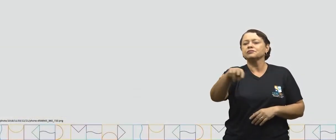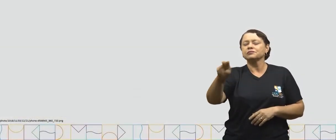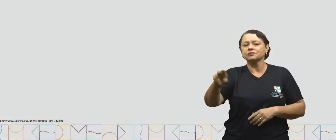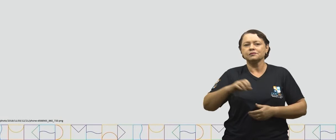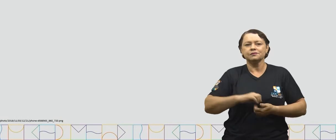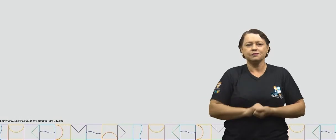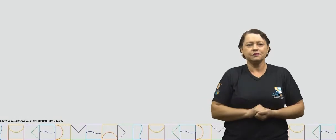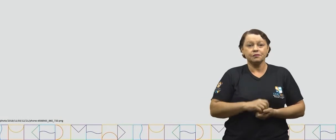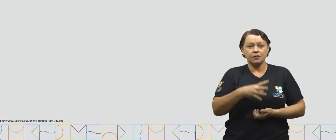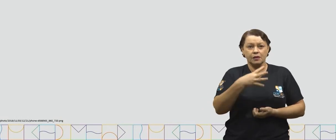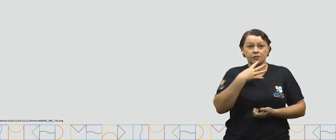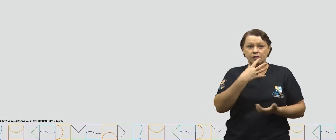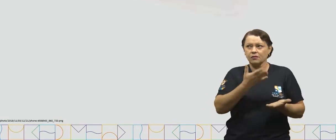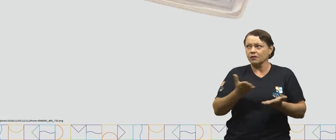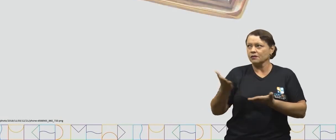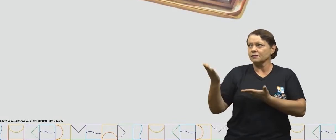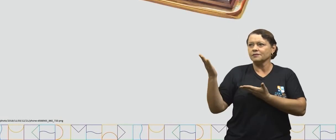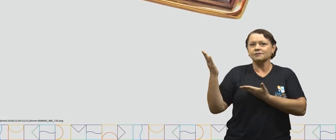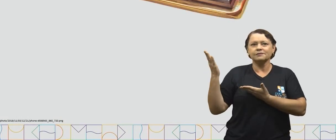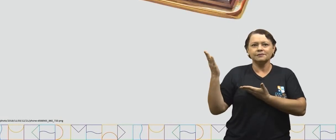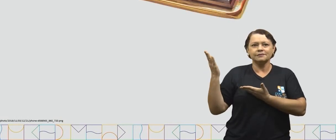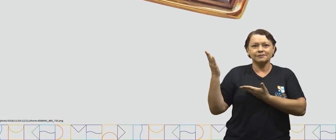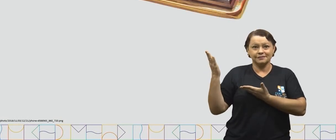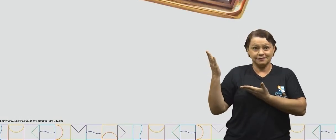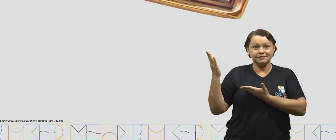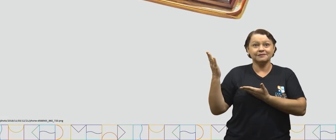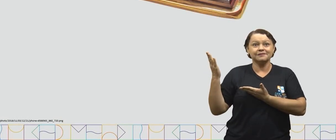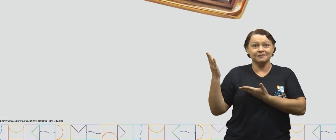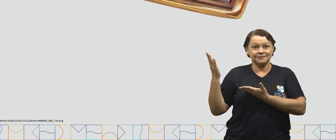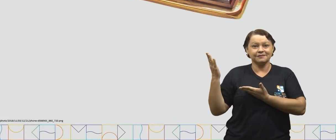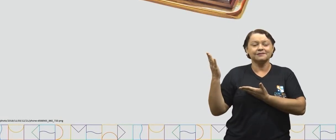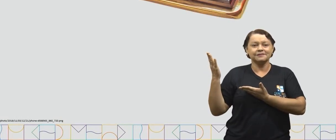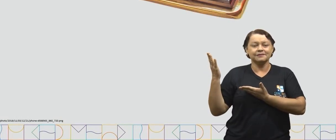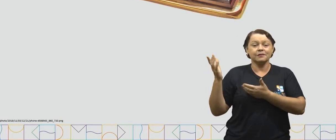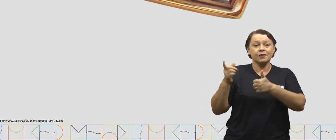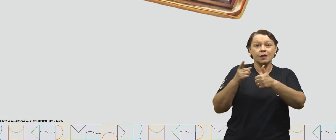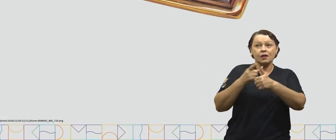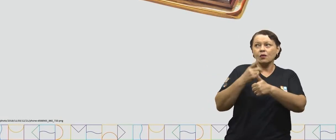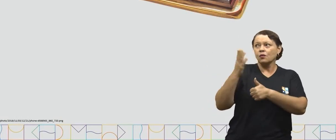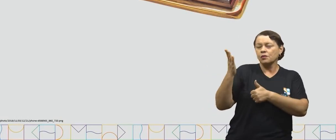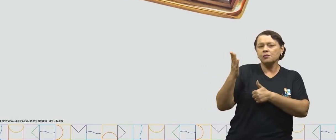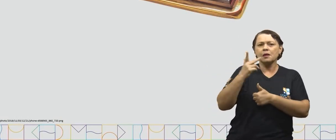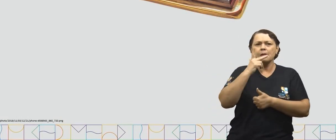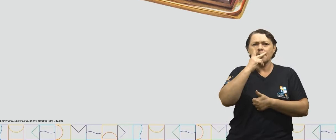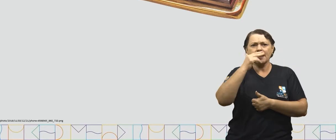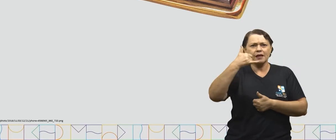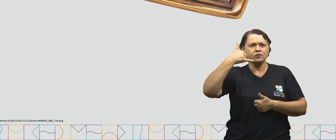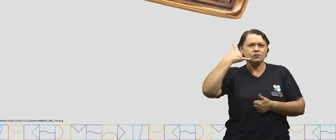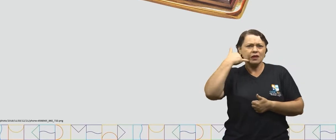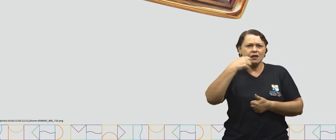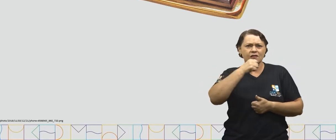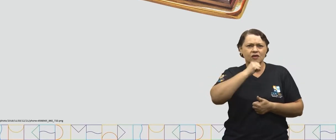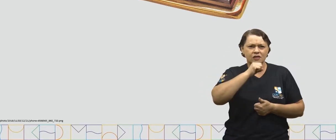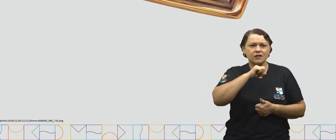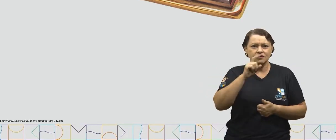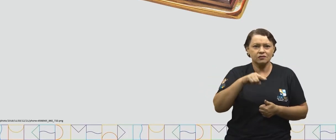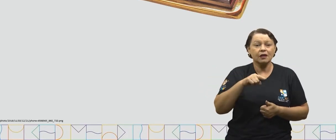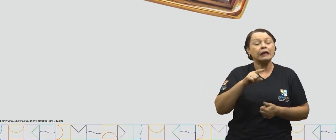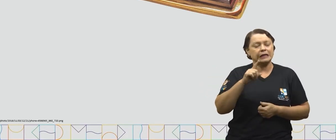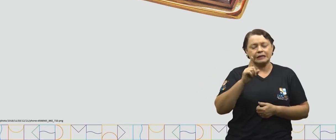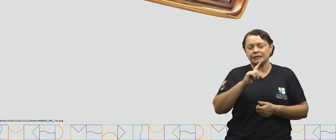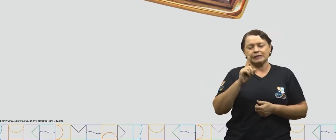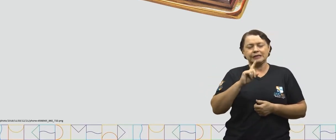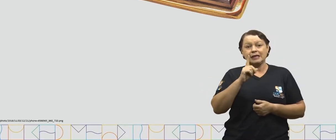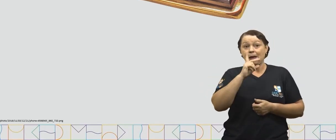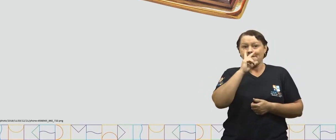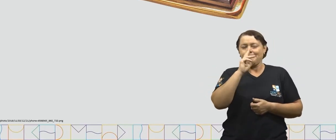Você conhece este aparelho aqui? E este? Este primeiro parece um telefone antigo, não é? Pois é, mas